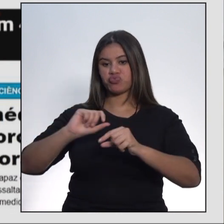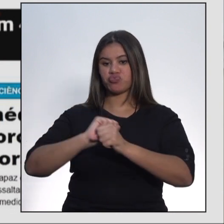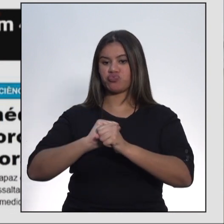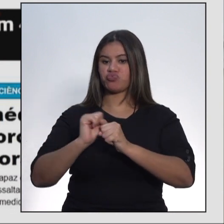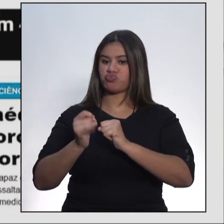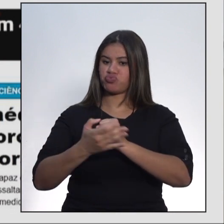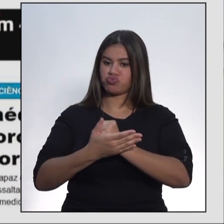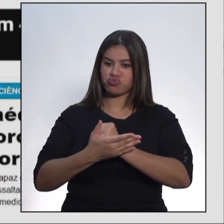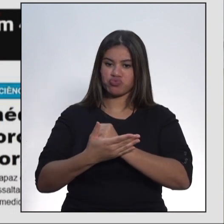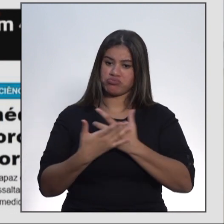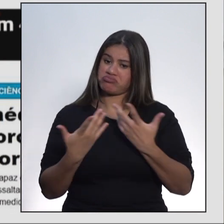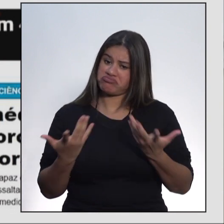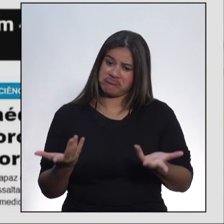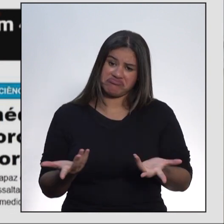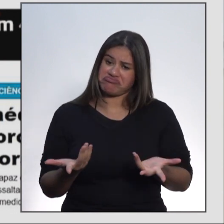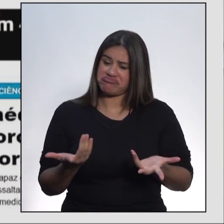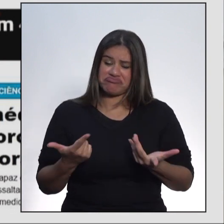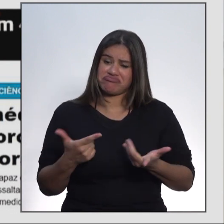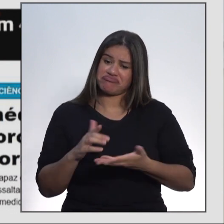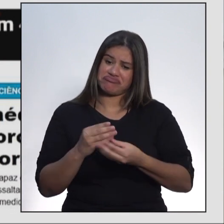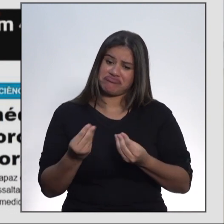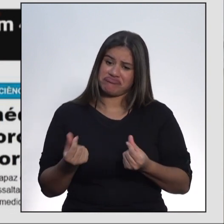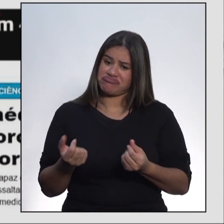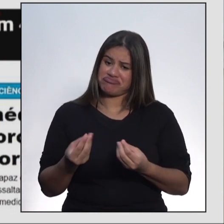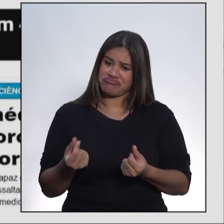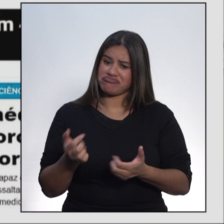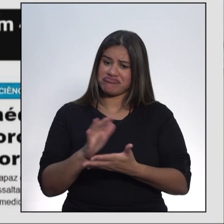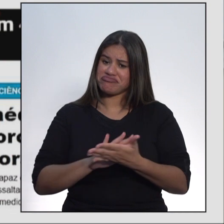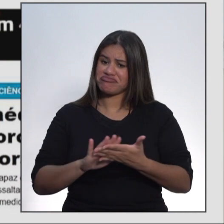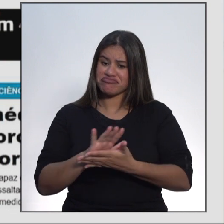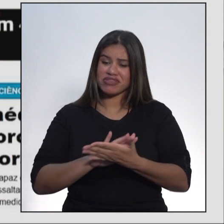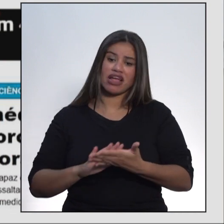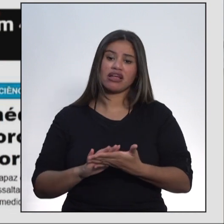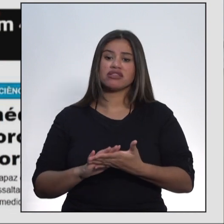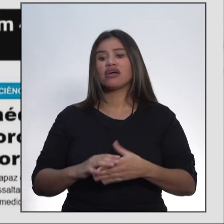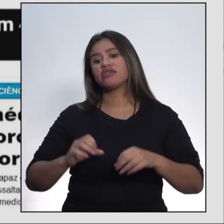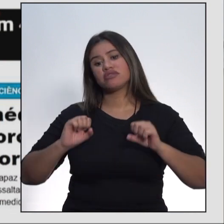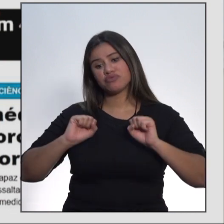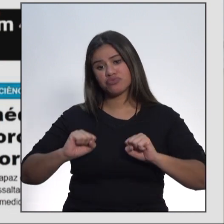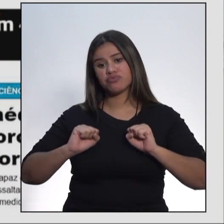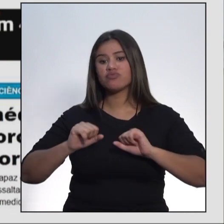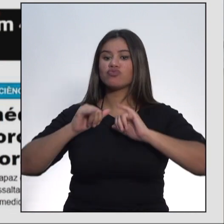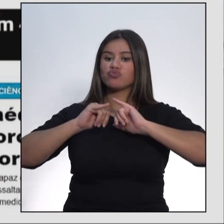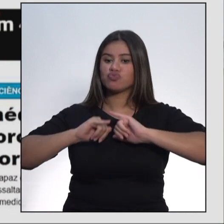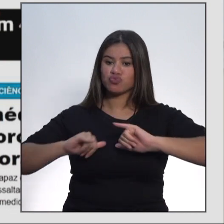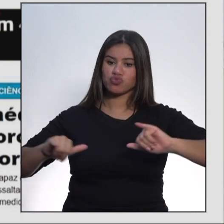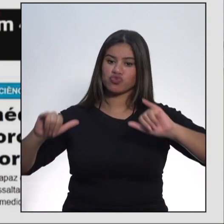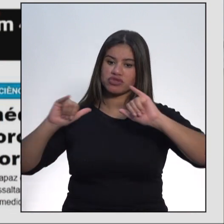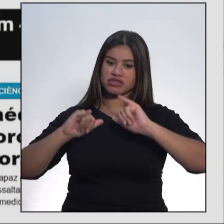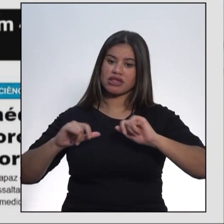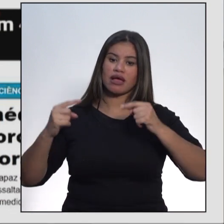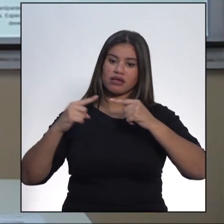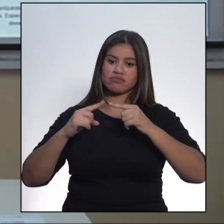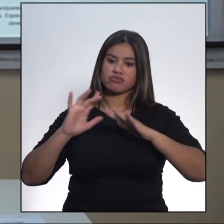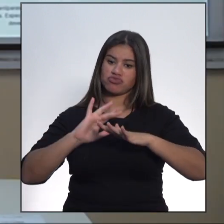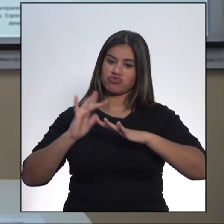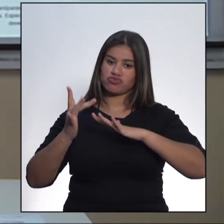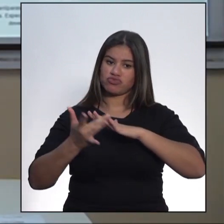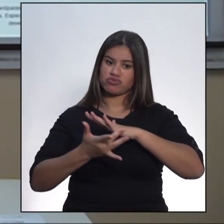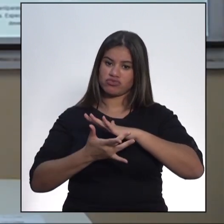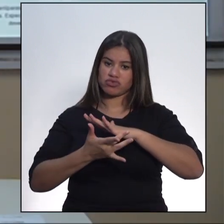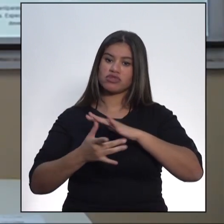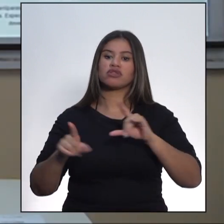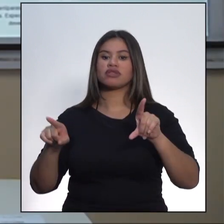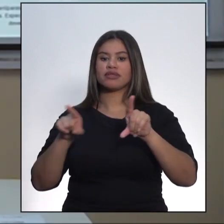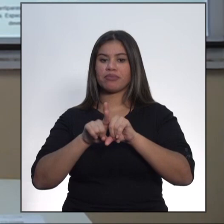o novo coronavírus. O que podemos analisar então? É uma notícia vinculada, né, às redes sociais. Podemos